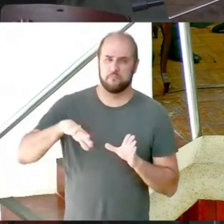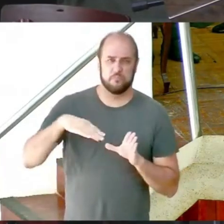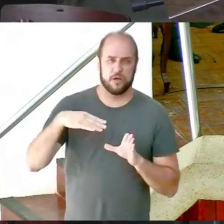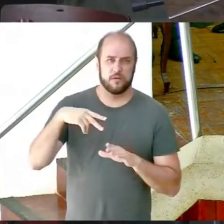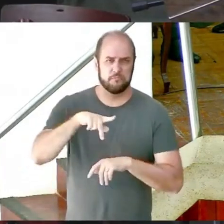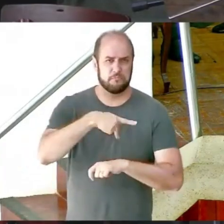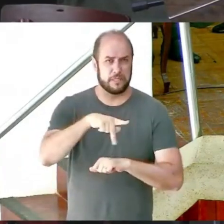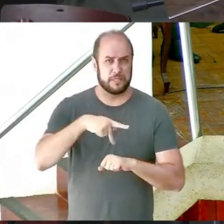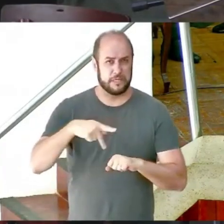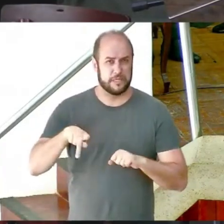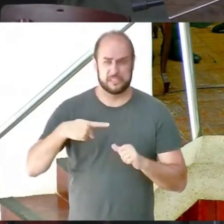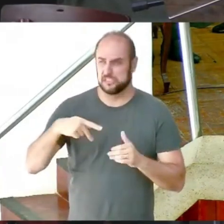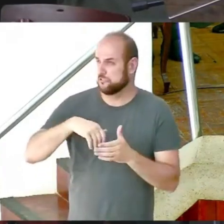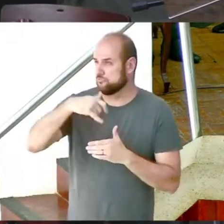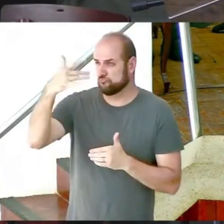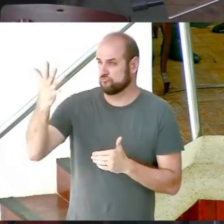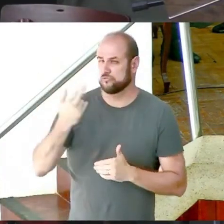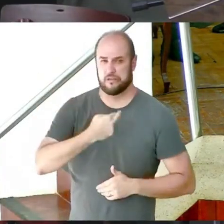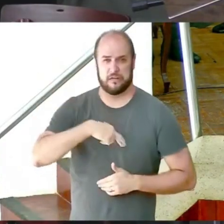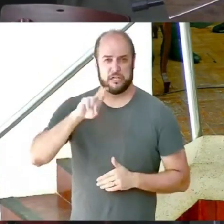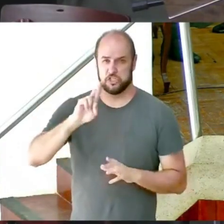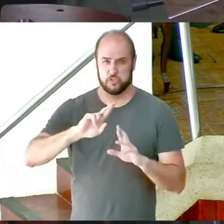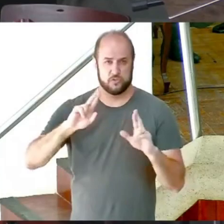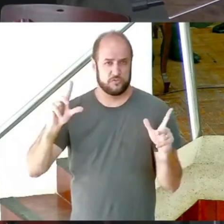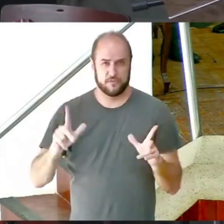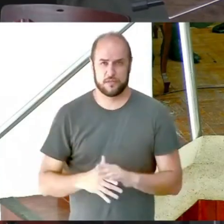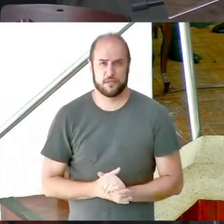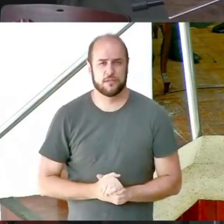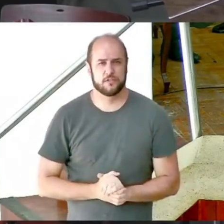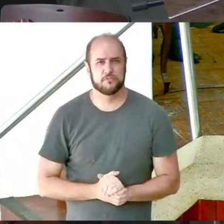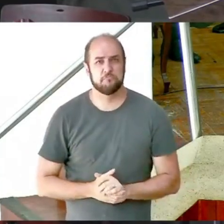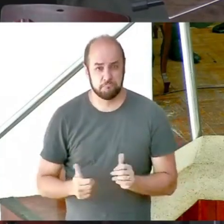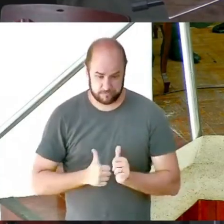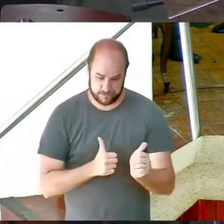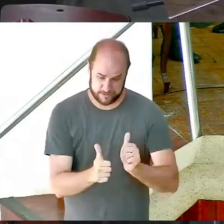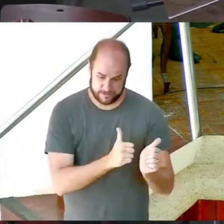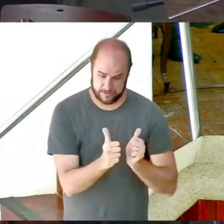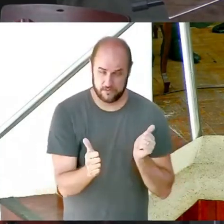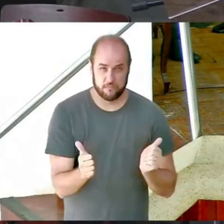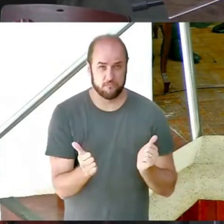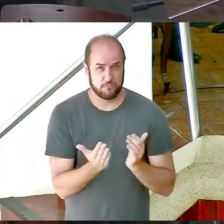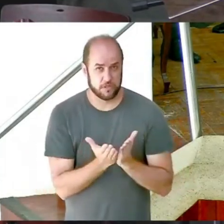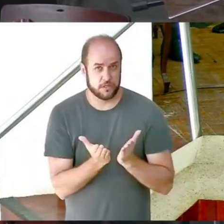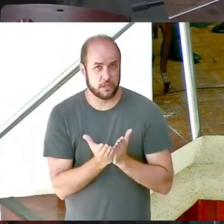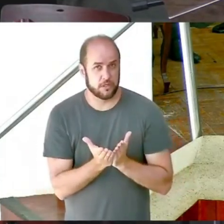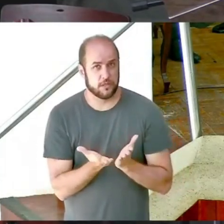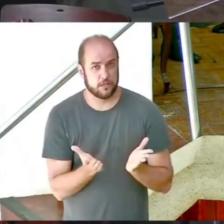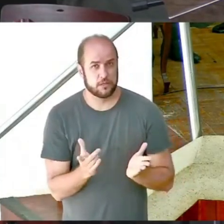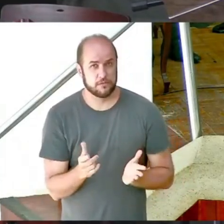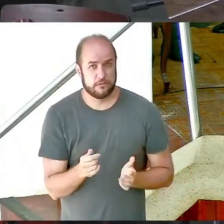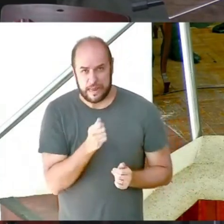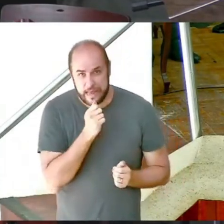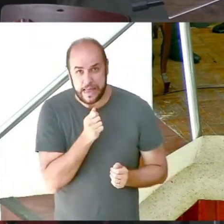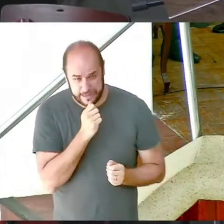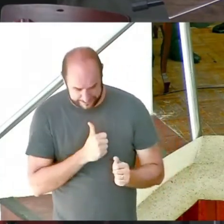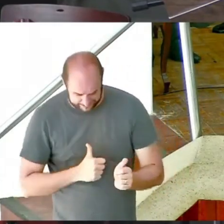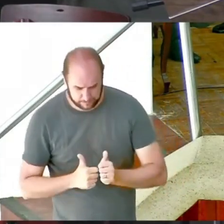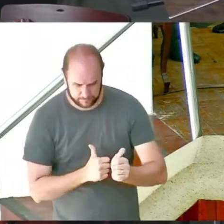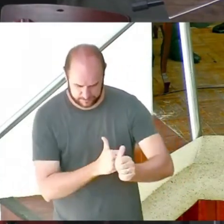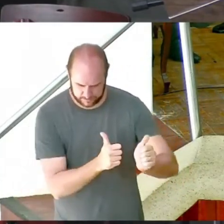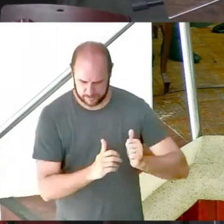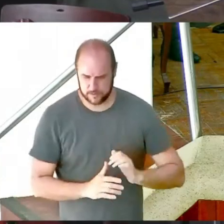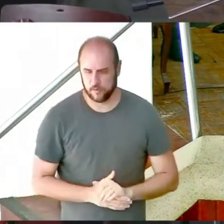país, de uma outra religião, que perseguia os cristãos ou que persegue os cristãos.